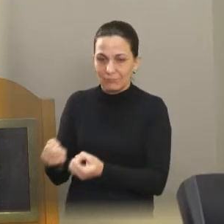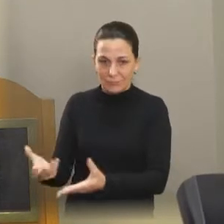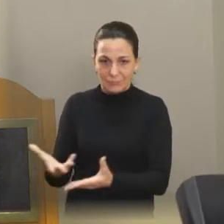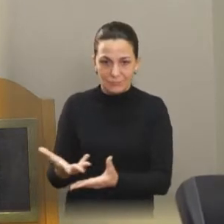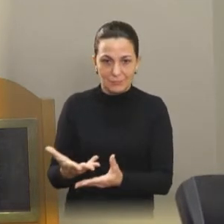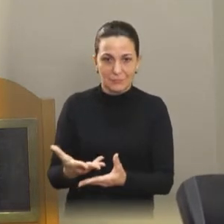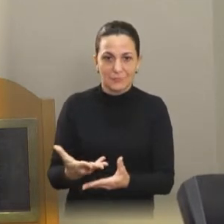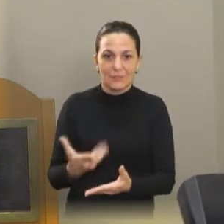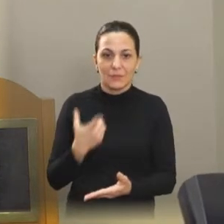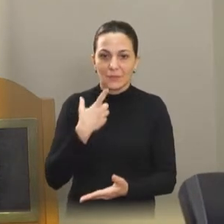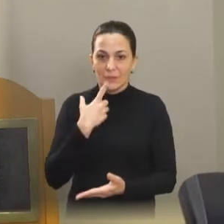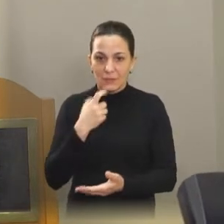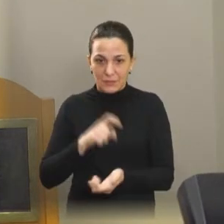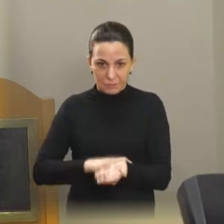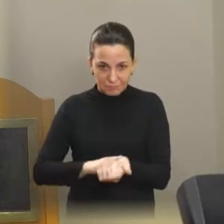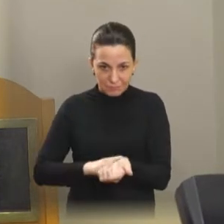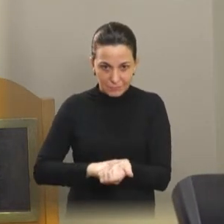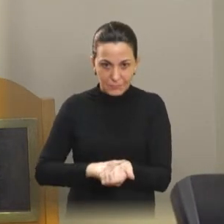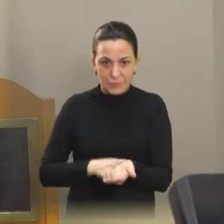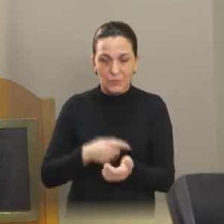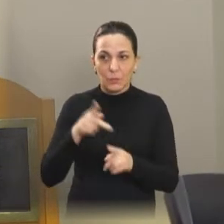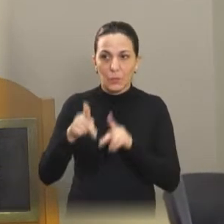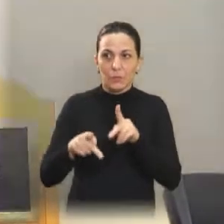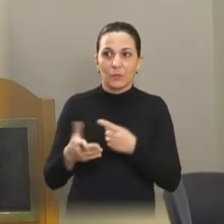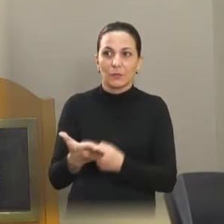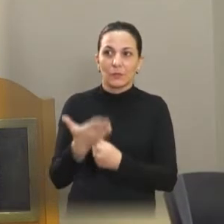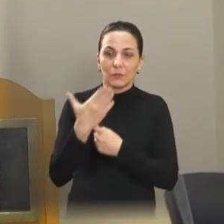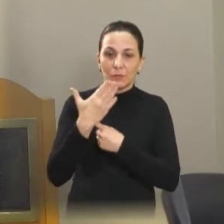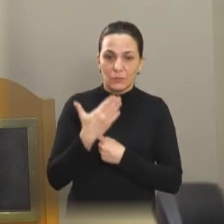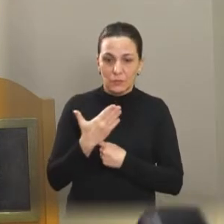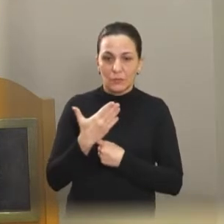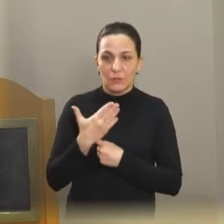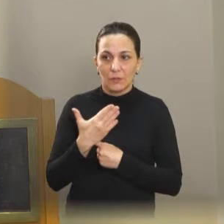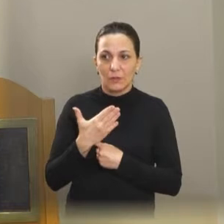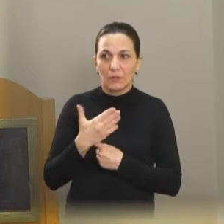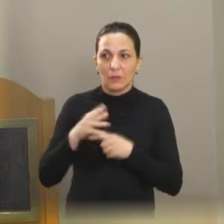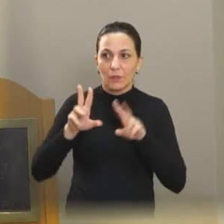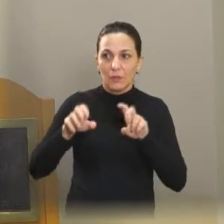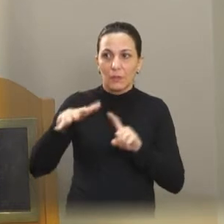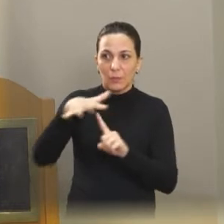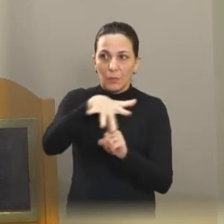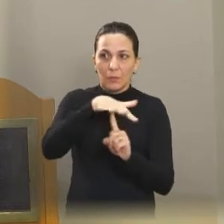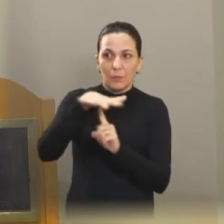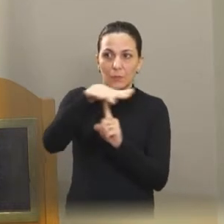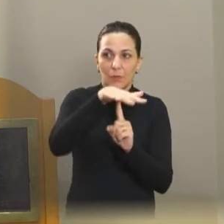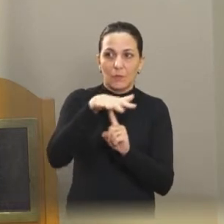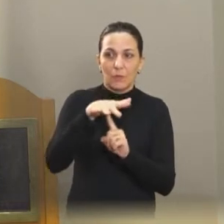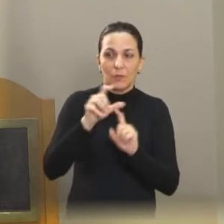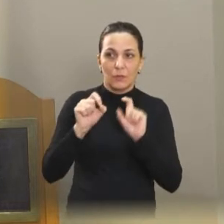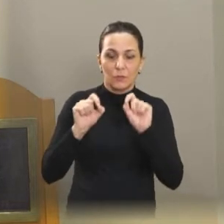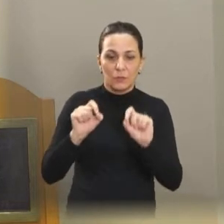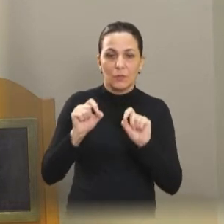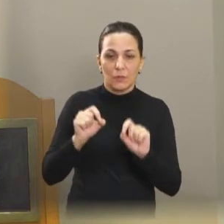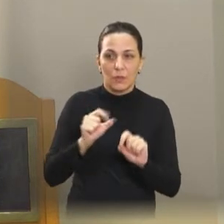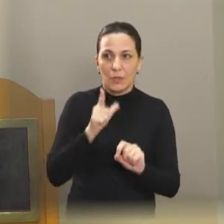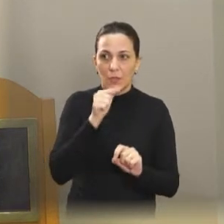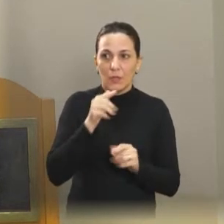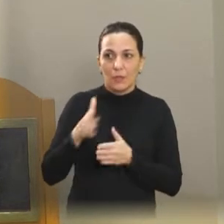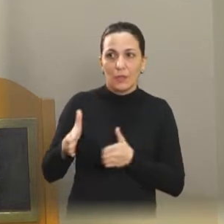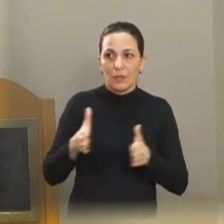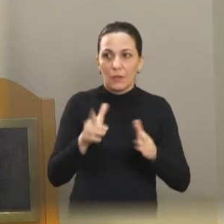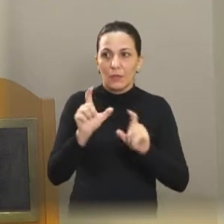mais uma vez te ajudar e falar também de Meio Ambiente uma das Nascentes de água nós